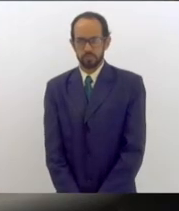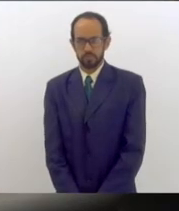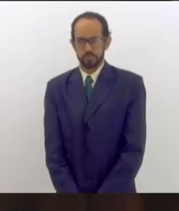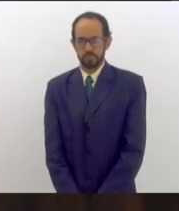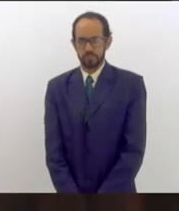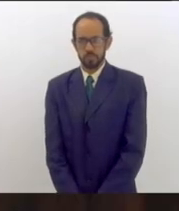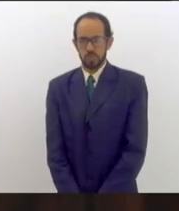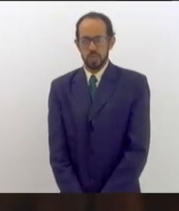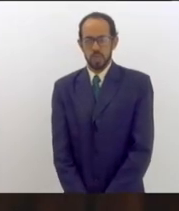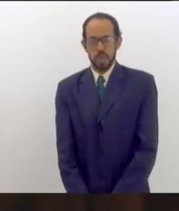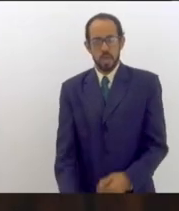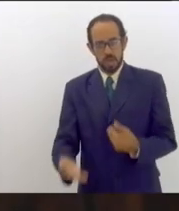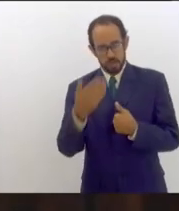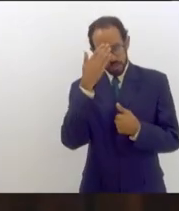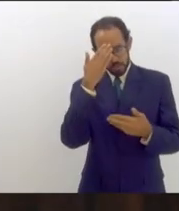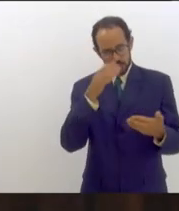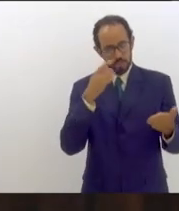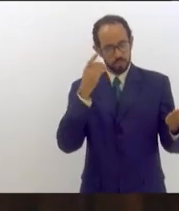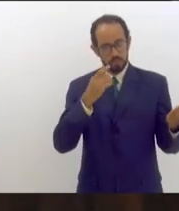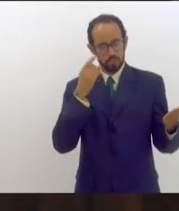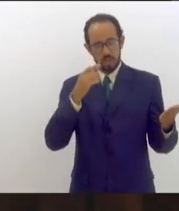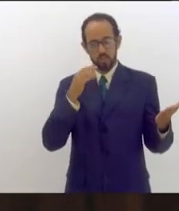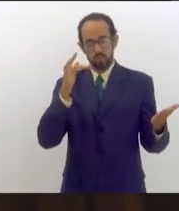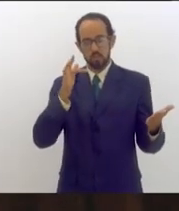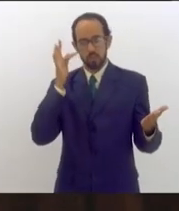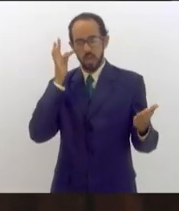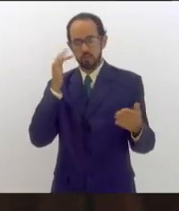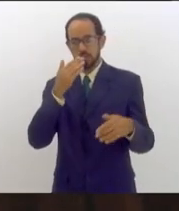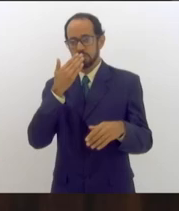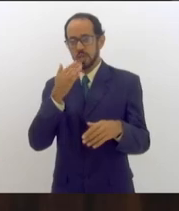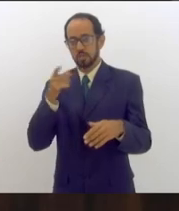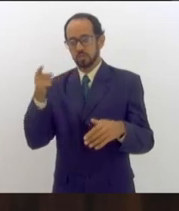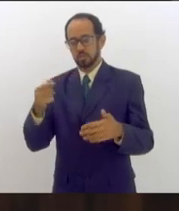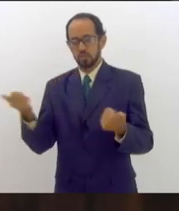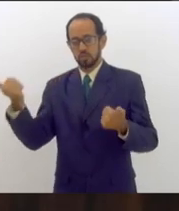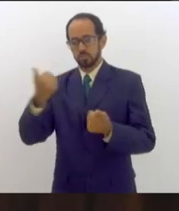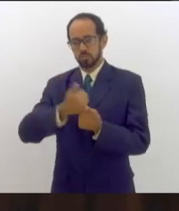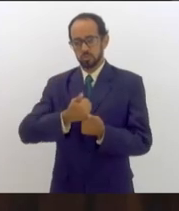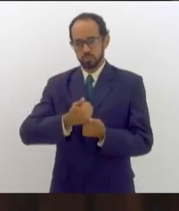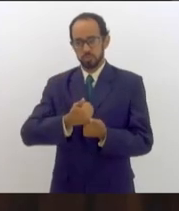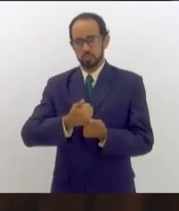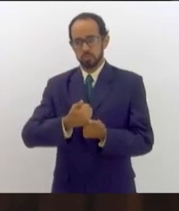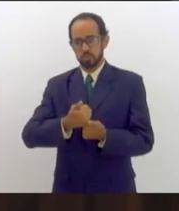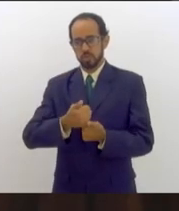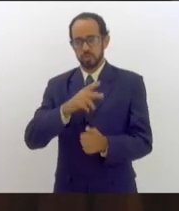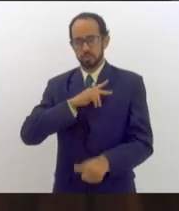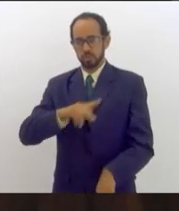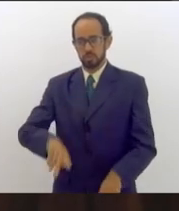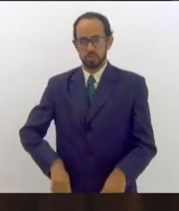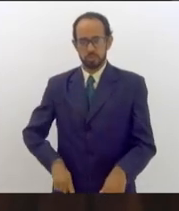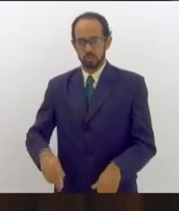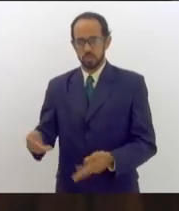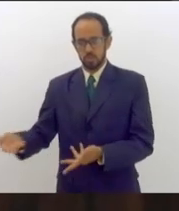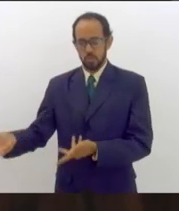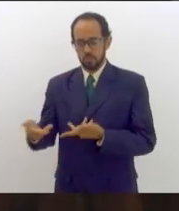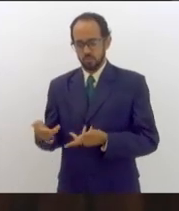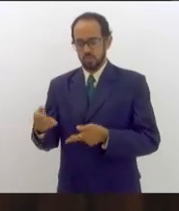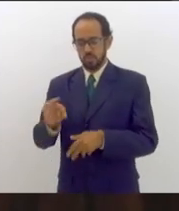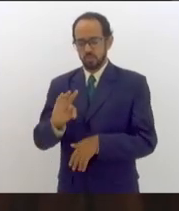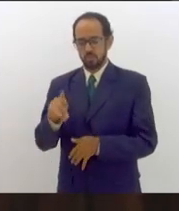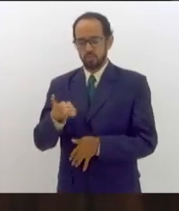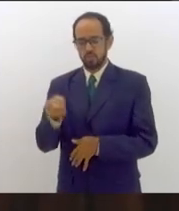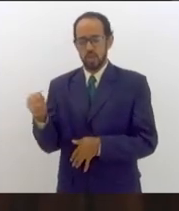agradecendo ao Deputado Flávio serafini peça vossa excelência que assuma presidência e já convido o deputado